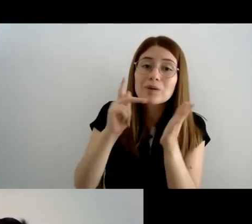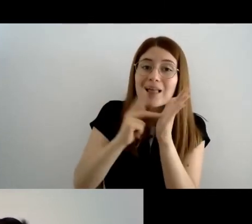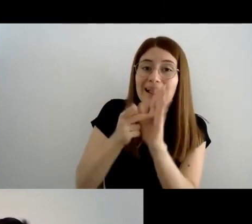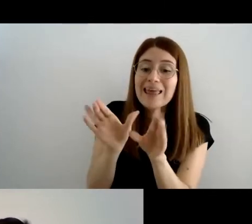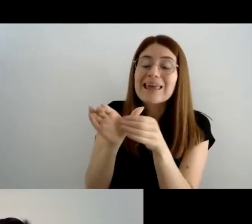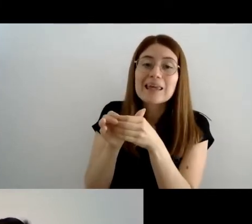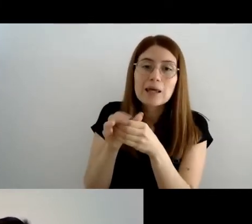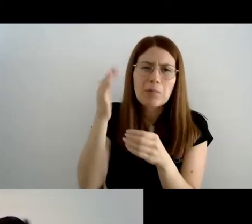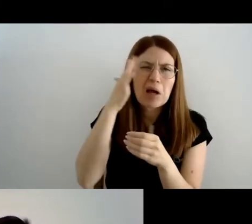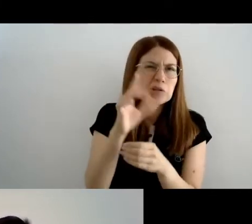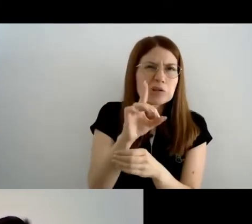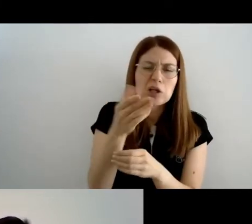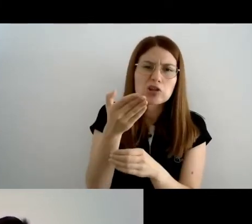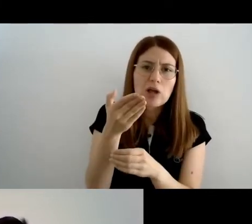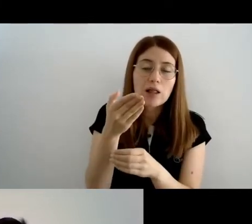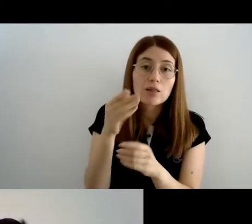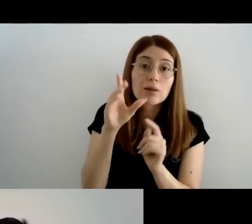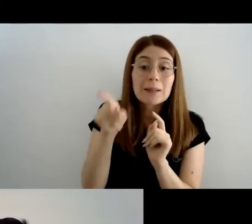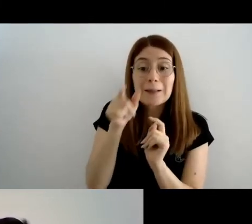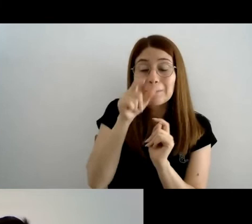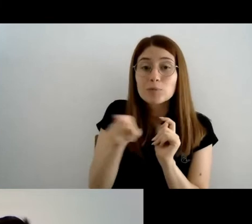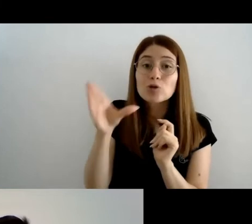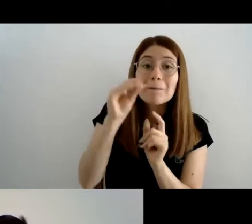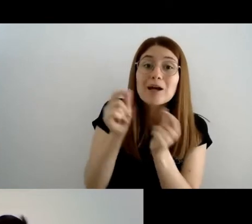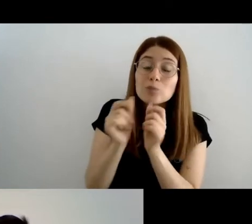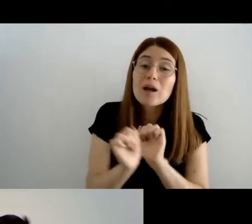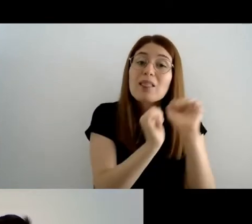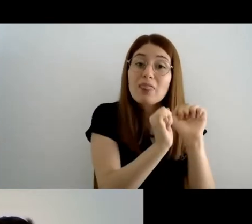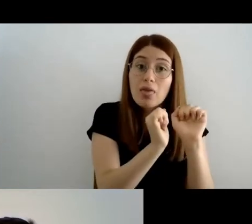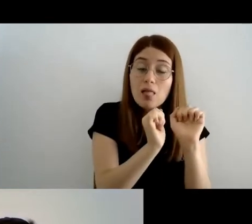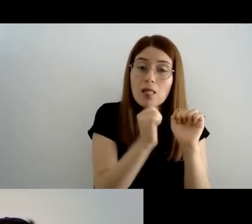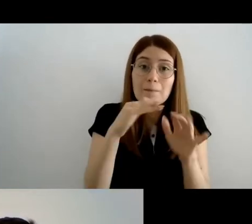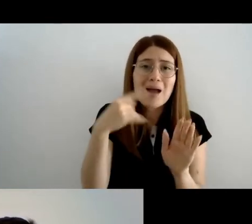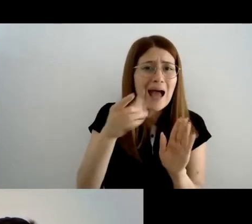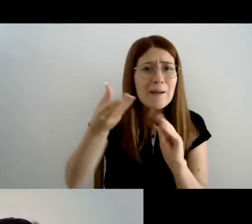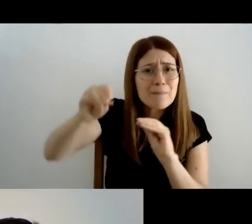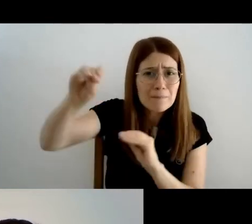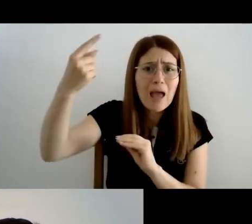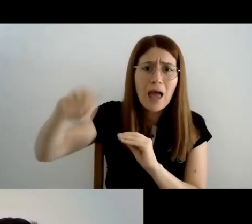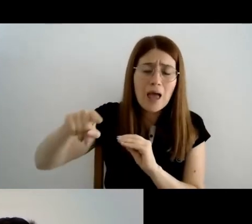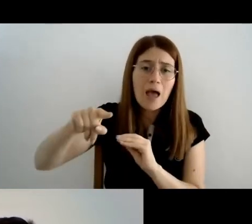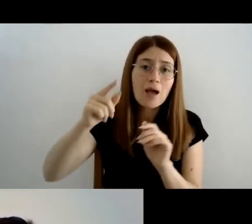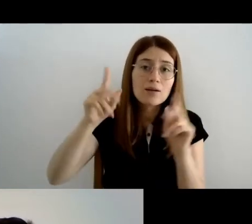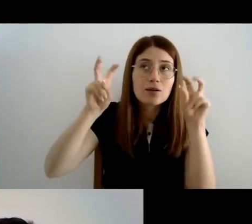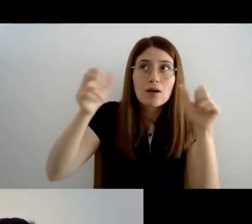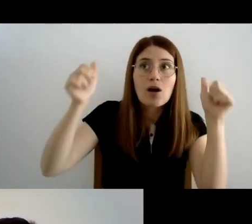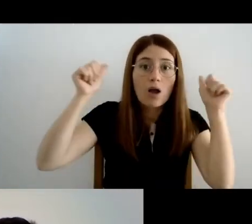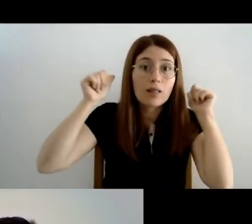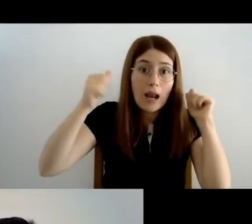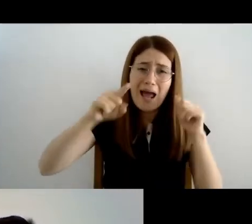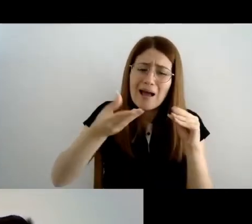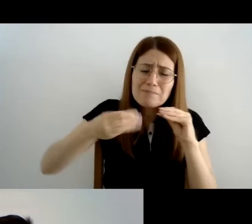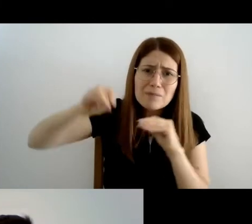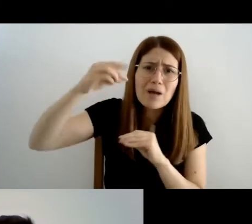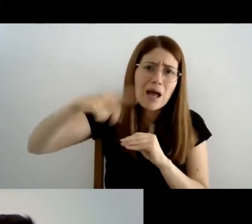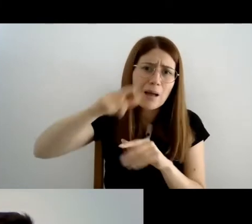que eram os elementos da equipa técnica que mais perto dele estavam. Mas depois existem outros nas costas, entre aspas, daqueles elementos